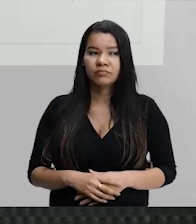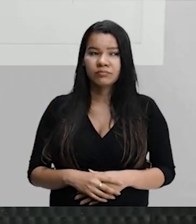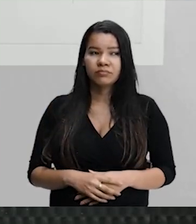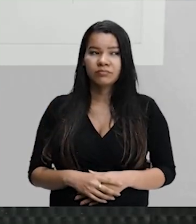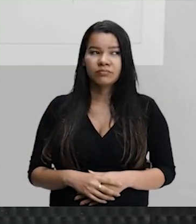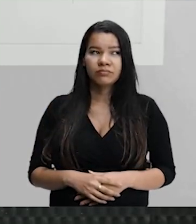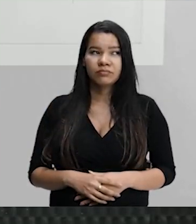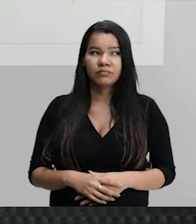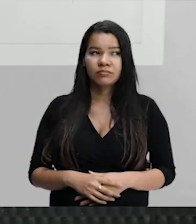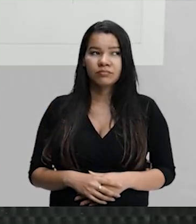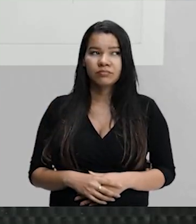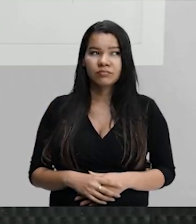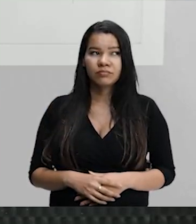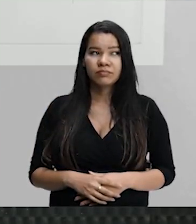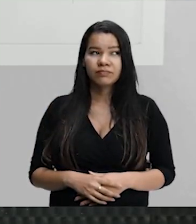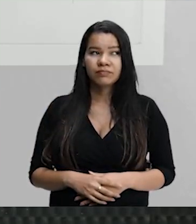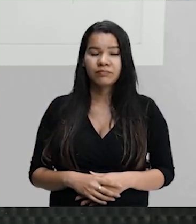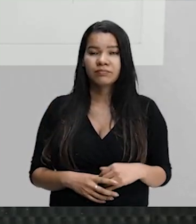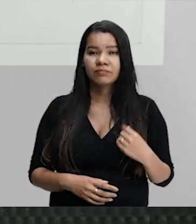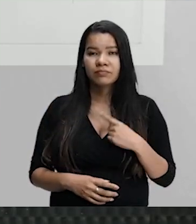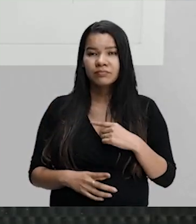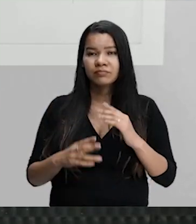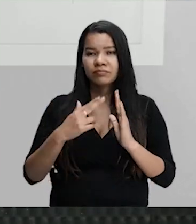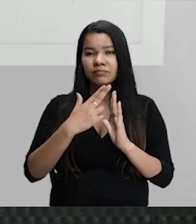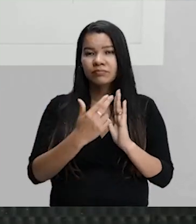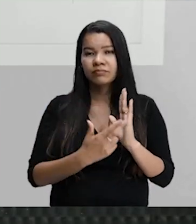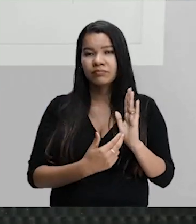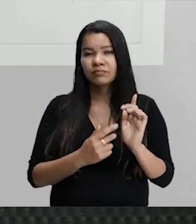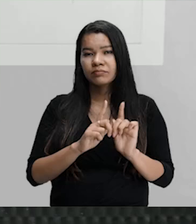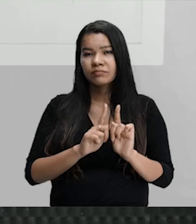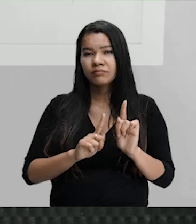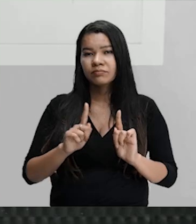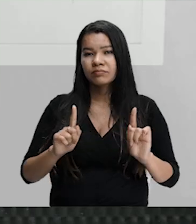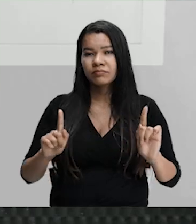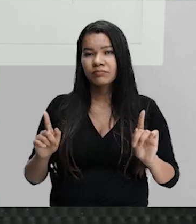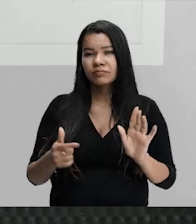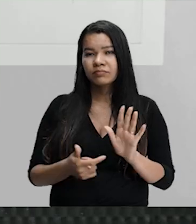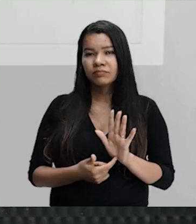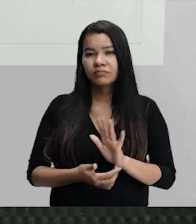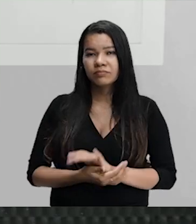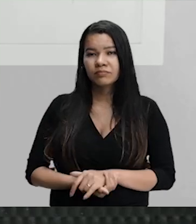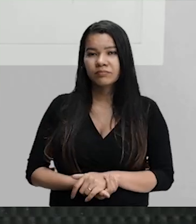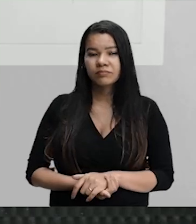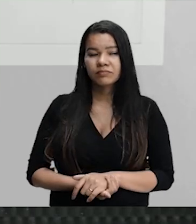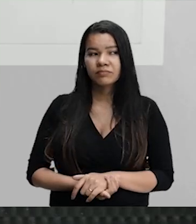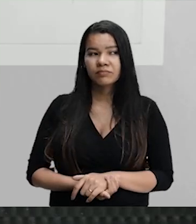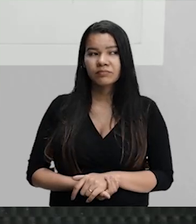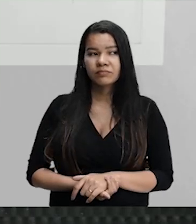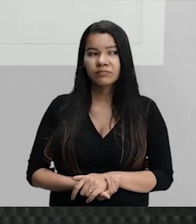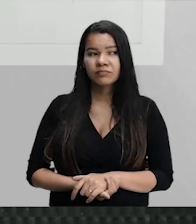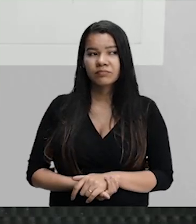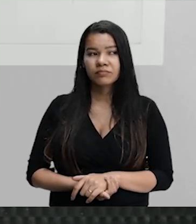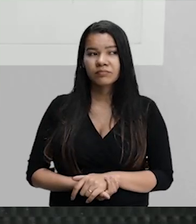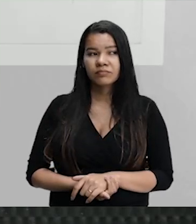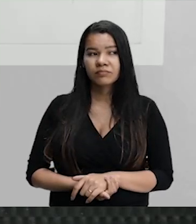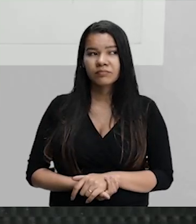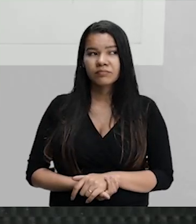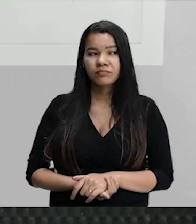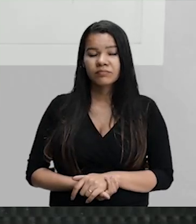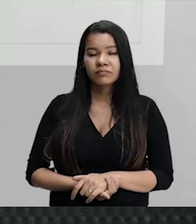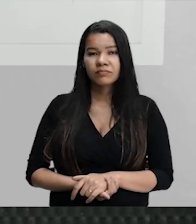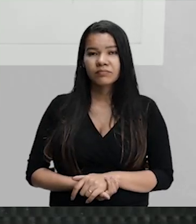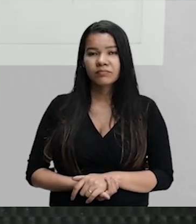Então, é o seguinte, nós vamos fazer aqui o gráfico, ok? Então, nós temos aqui os períodos